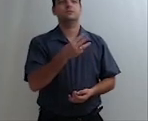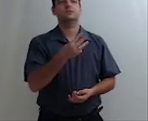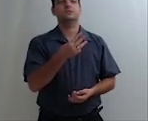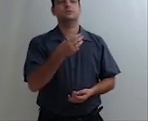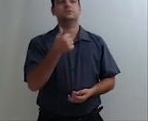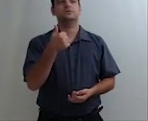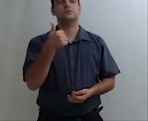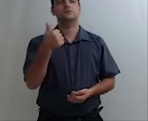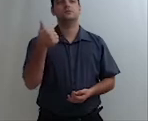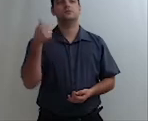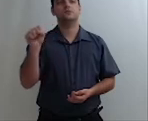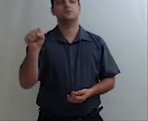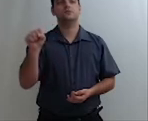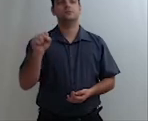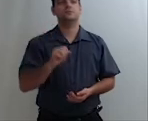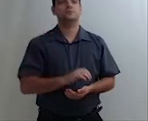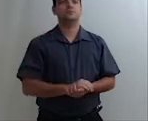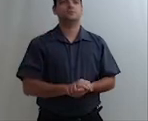60318